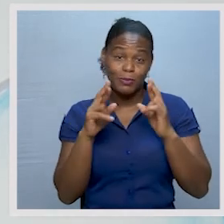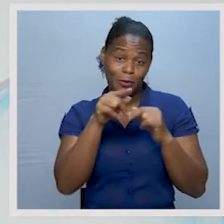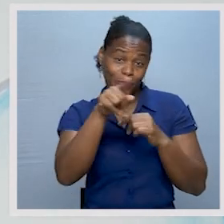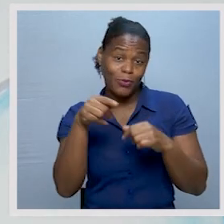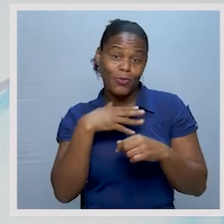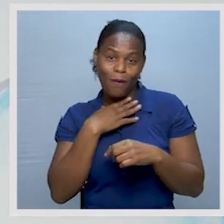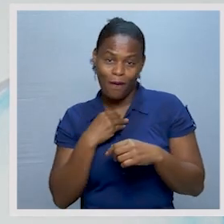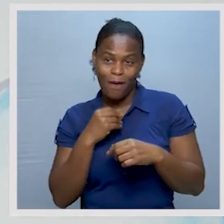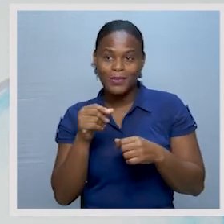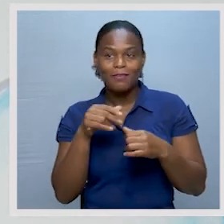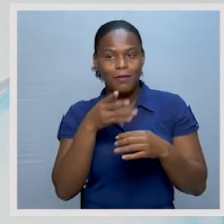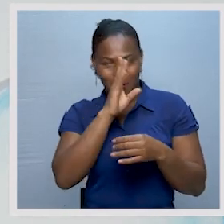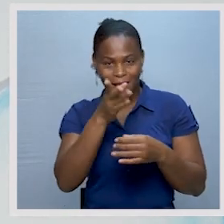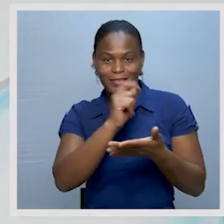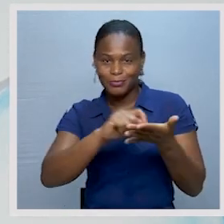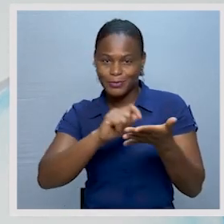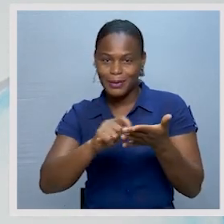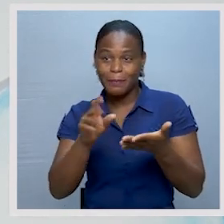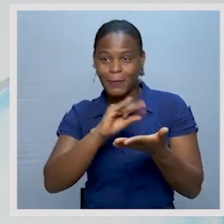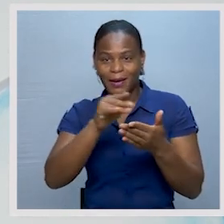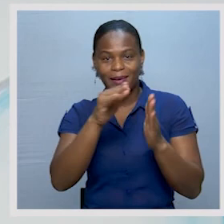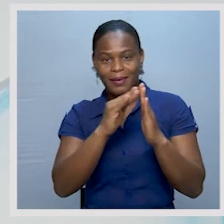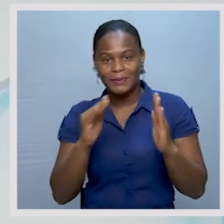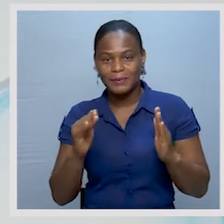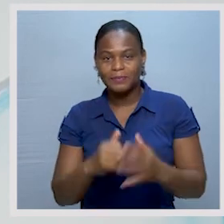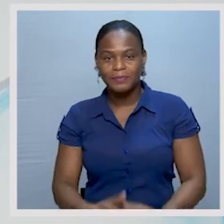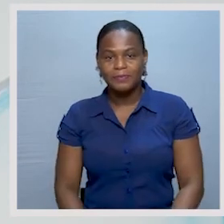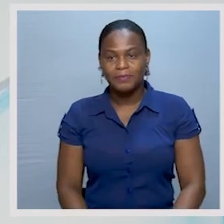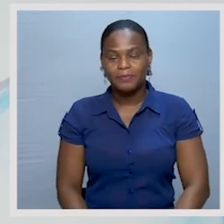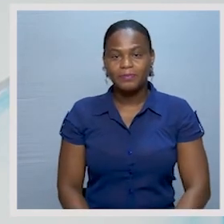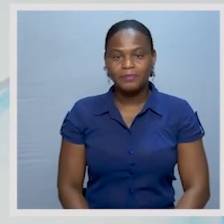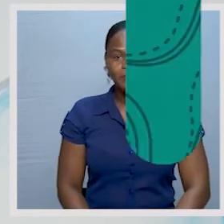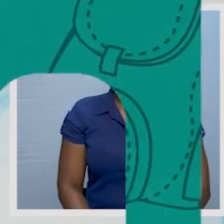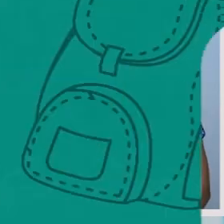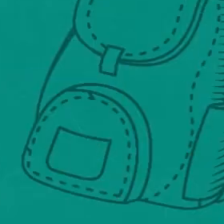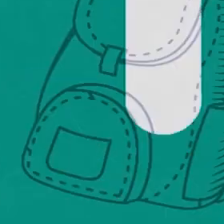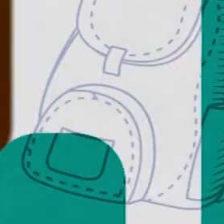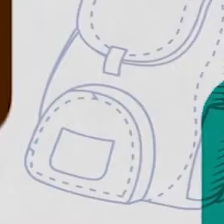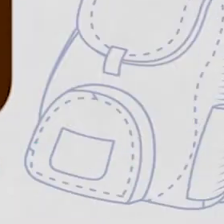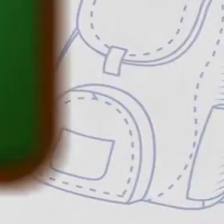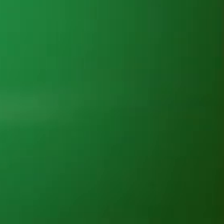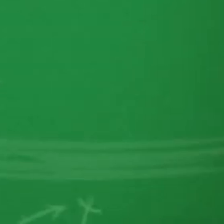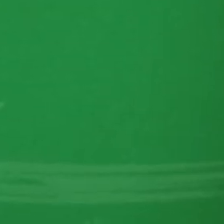que vocês tenham gostado. Vão exercitar muito mais lá em casa.